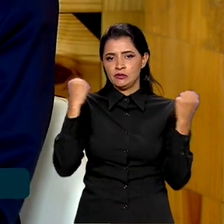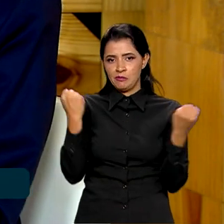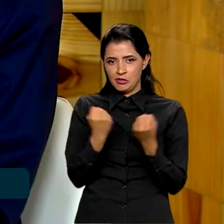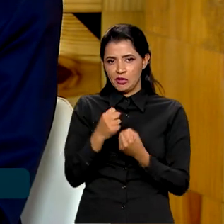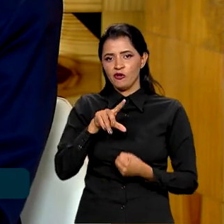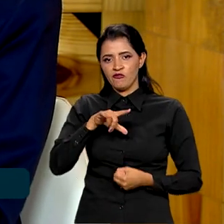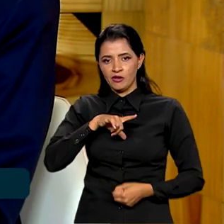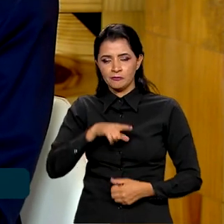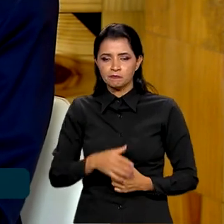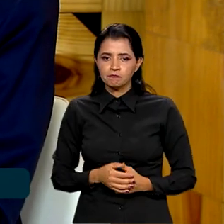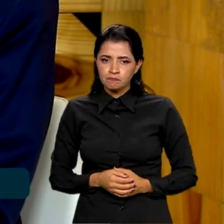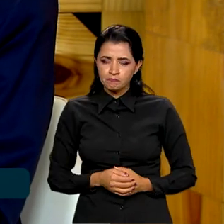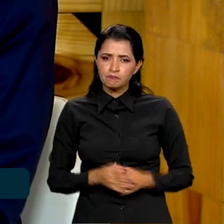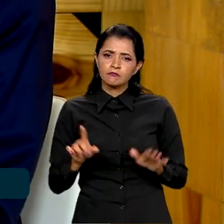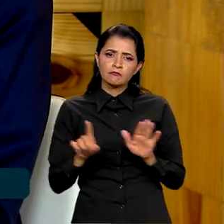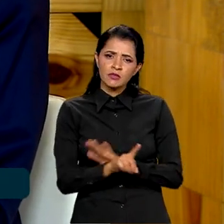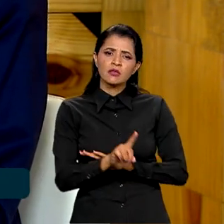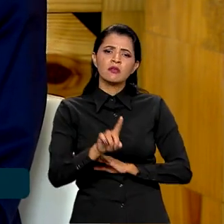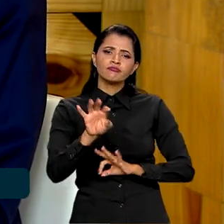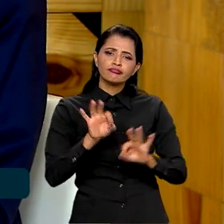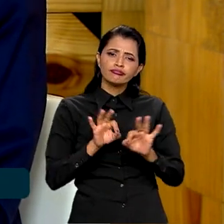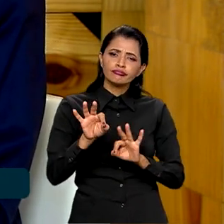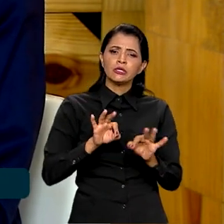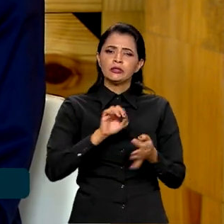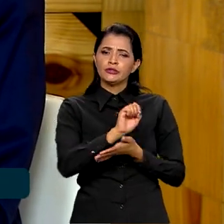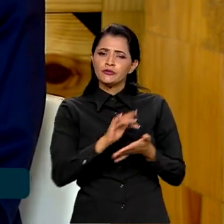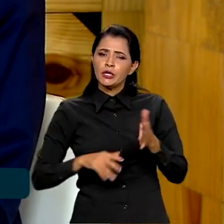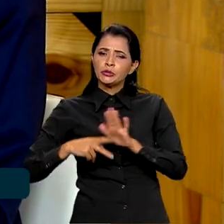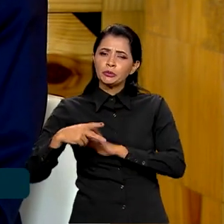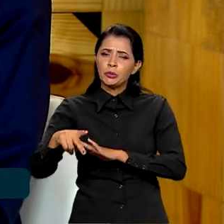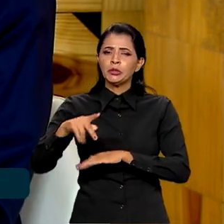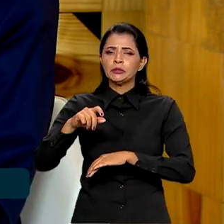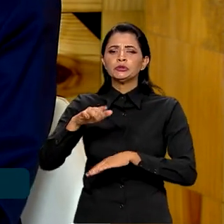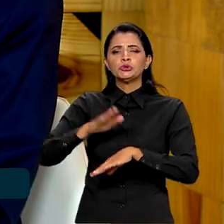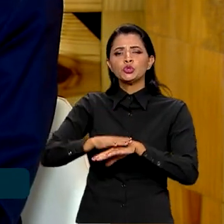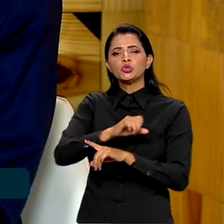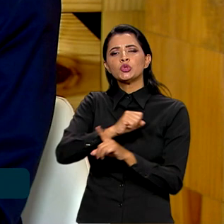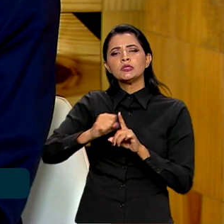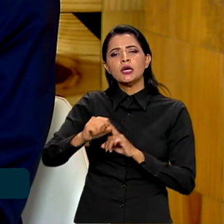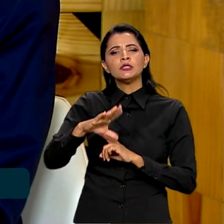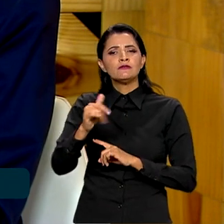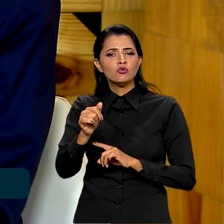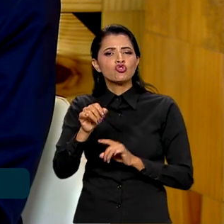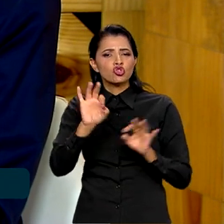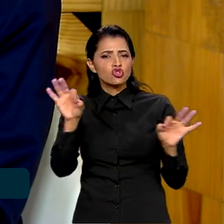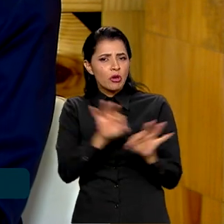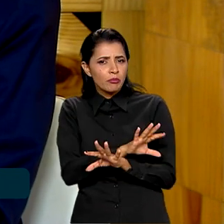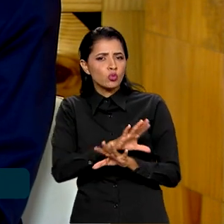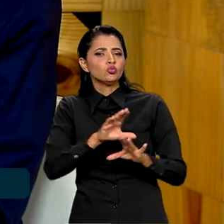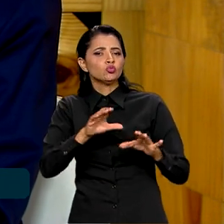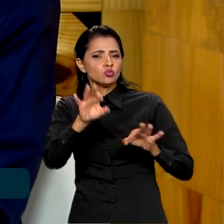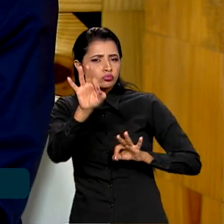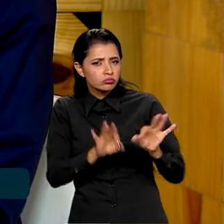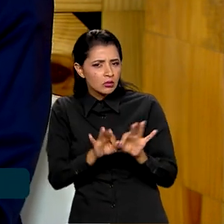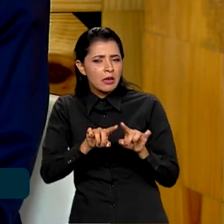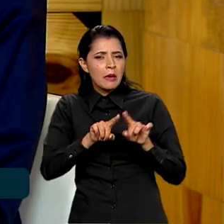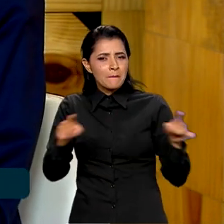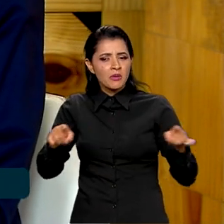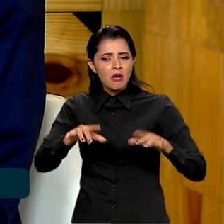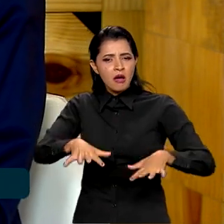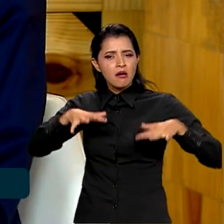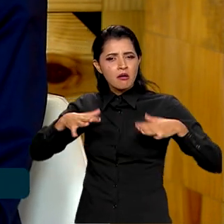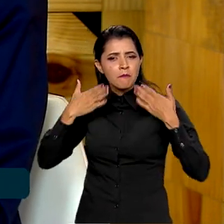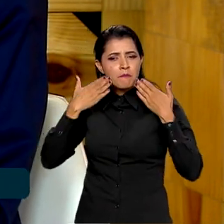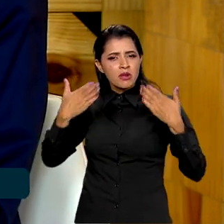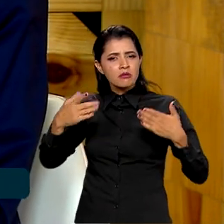As atividades organizadas pela sociedade civil já estão definidas, né? Agora, e em relação à participação nas plenárias